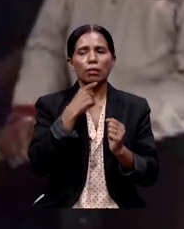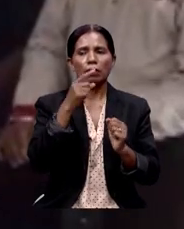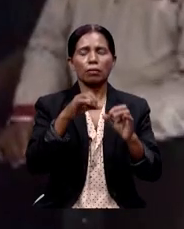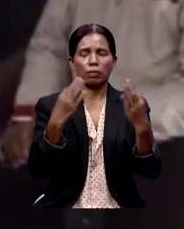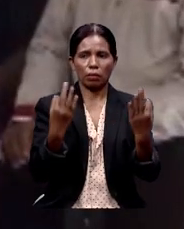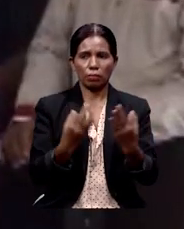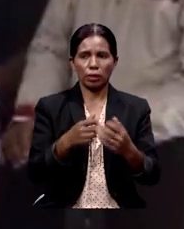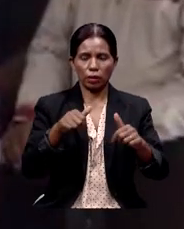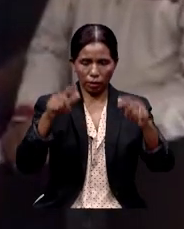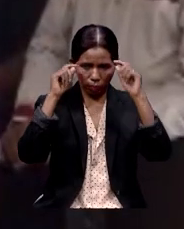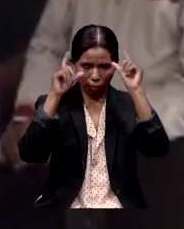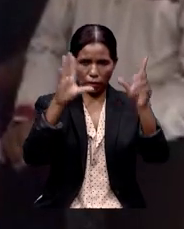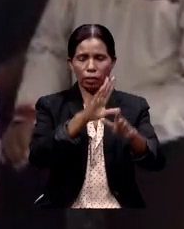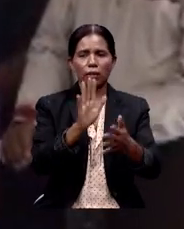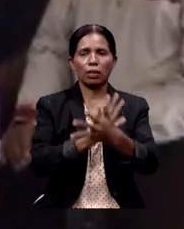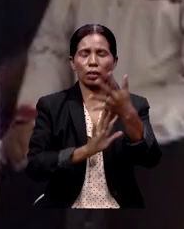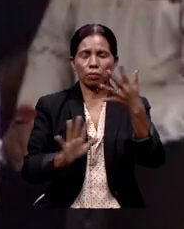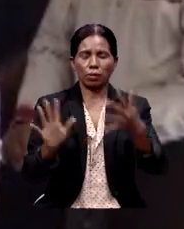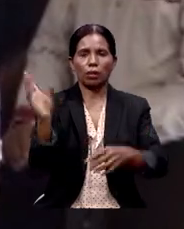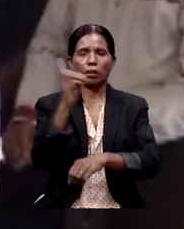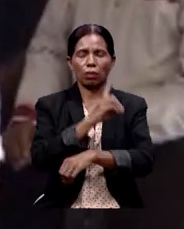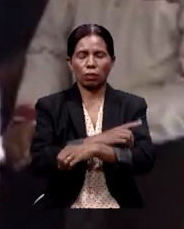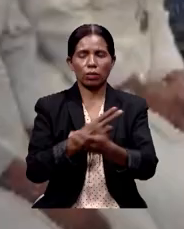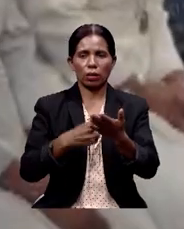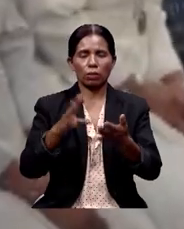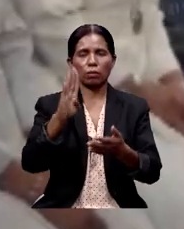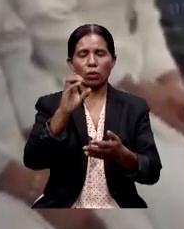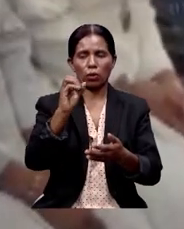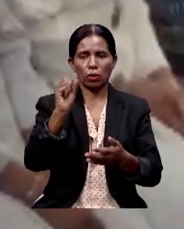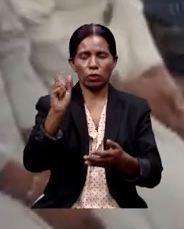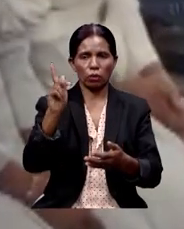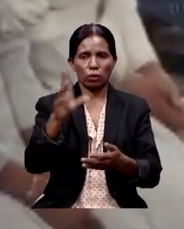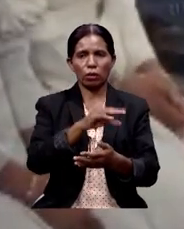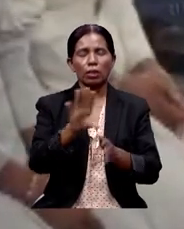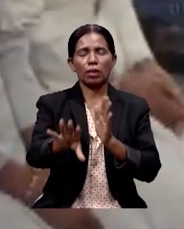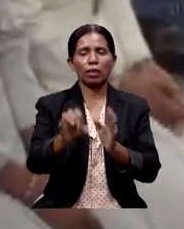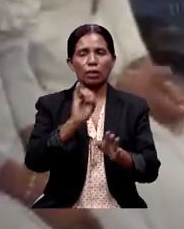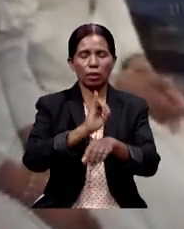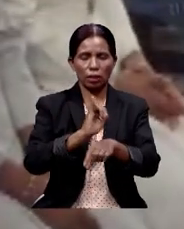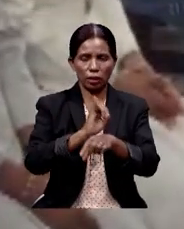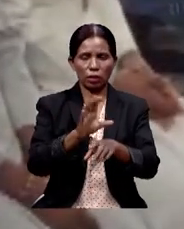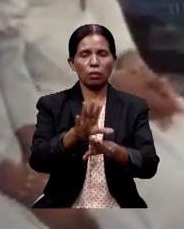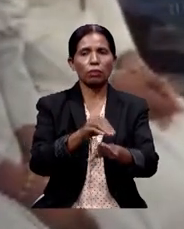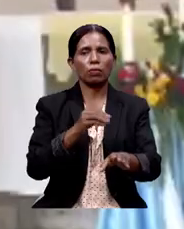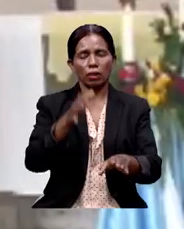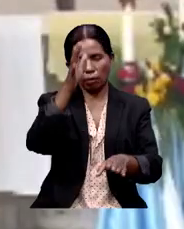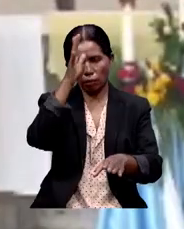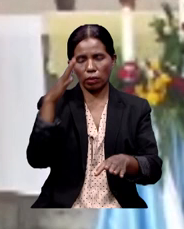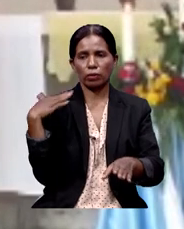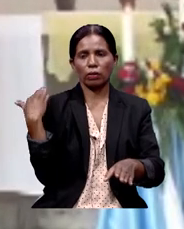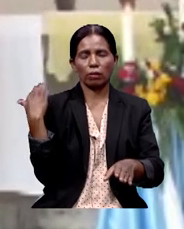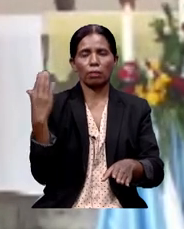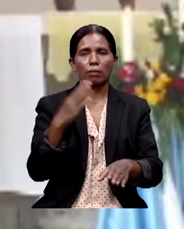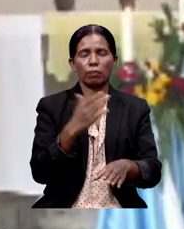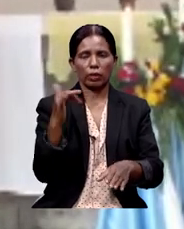salesiana e a território celebra lorong São João Bosco, tamba igreja Foti Santo ne, sai hanesan amang no mestre ba foin sasira.